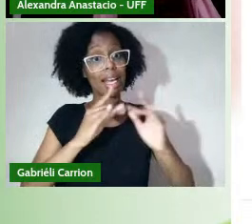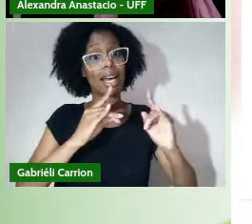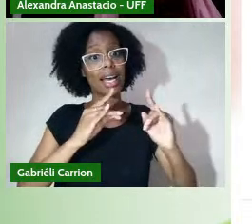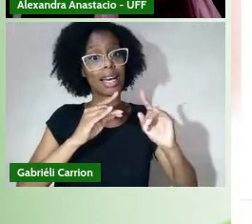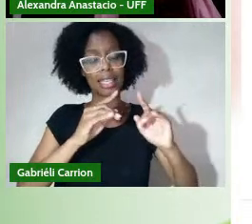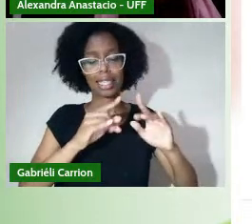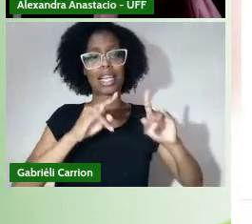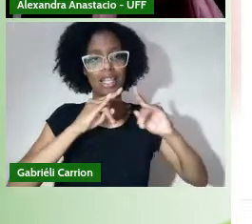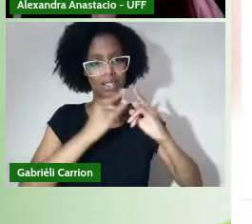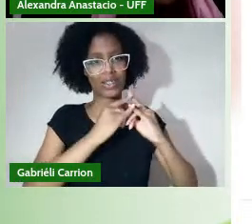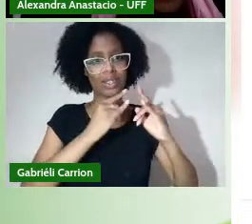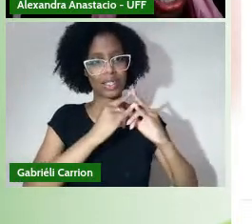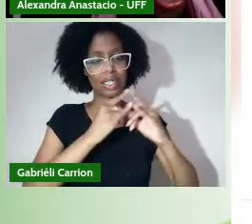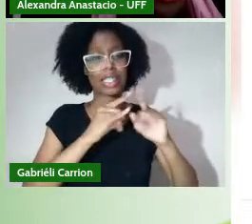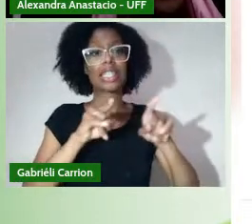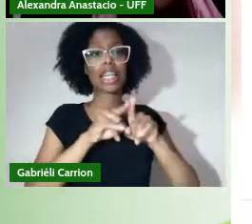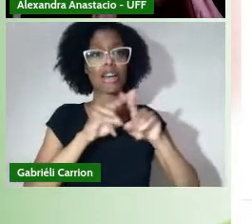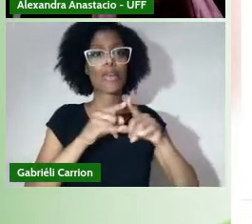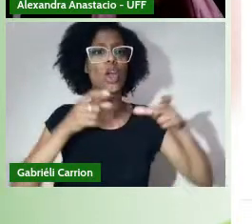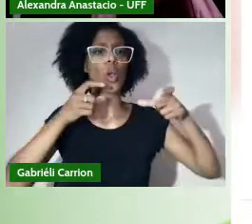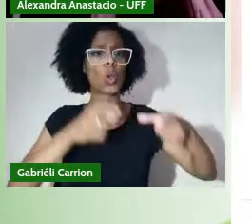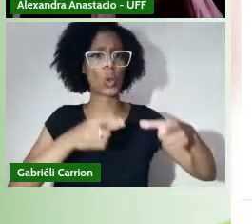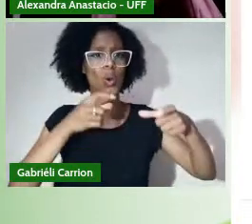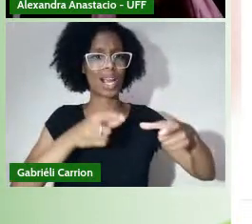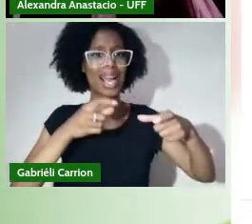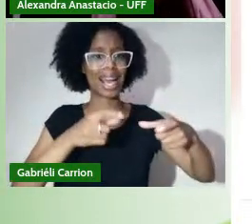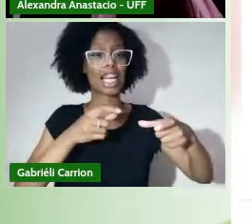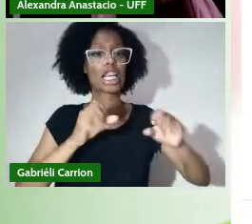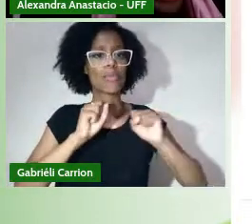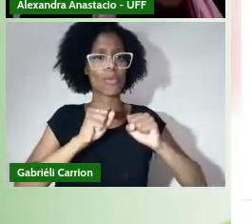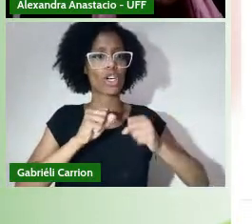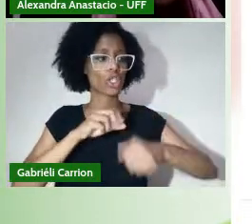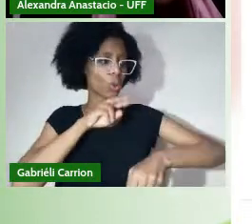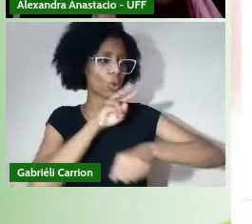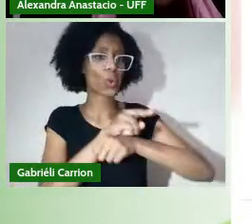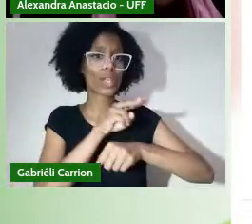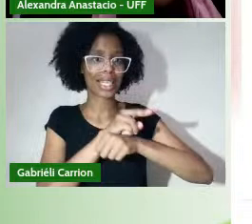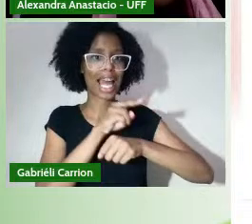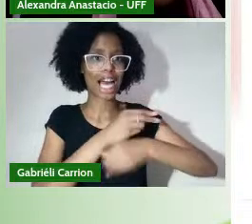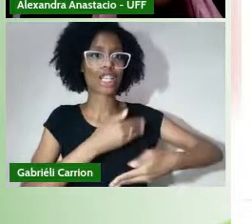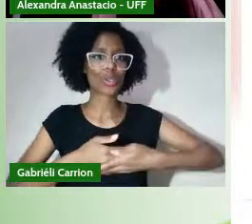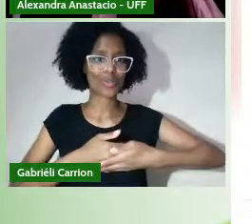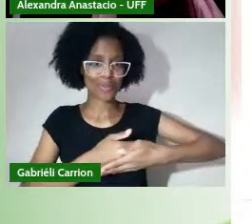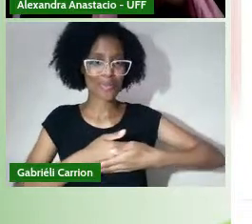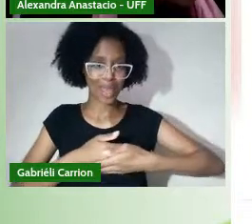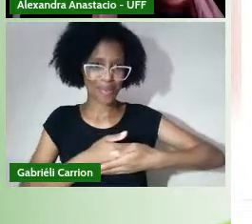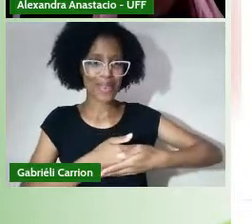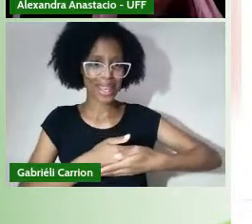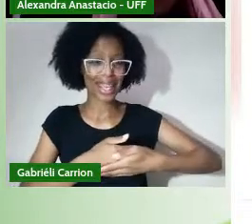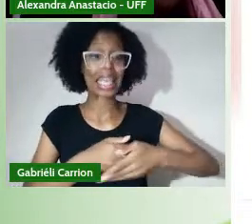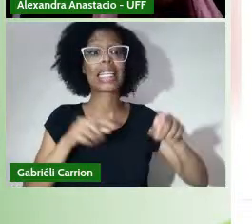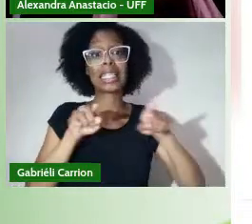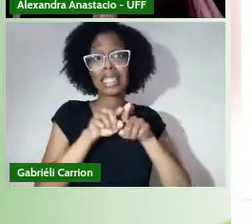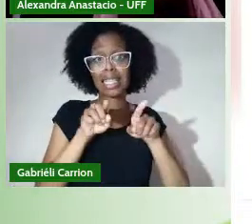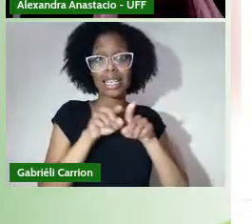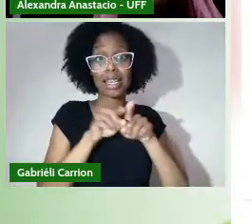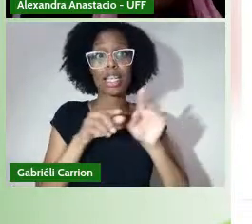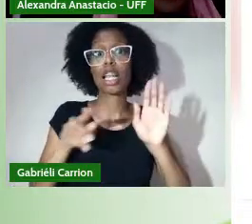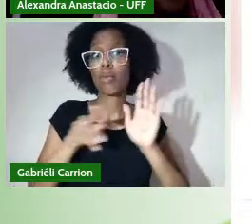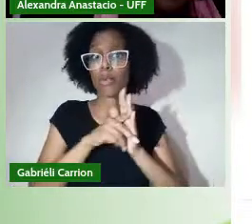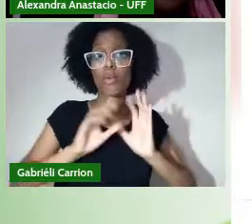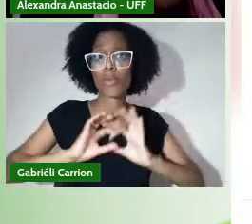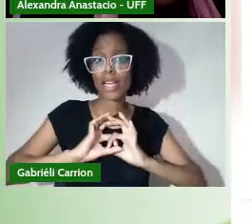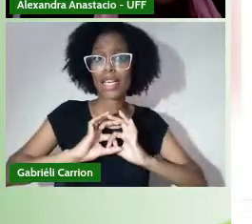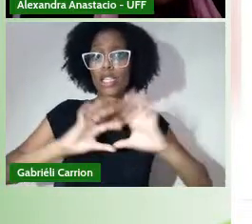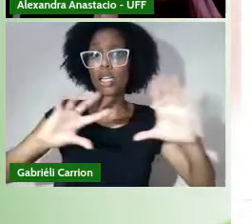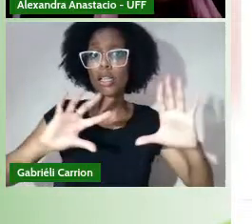de amamentação, salas para cuidado dessas crianças, com sua própria autonomia. As